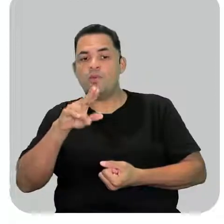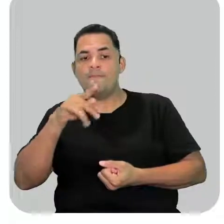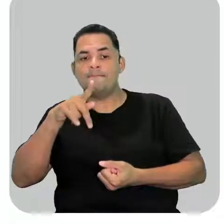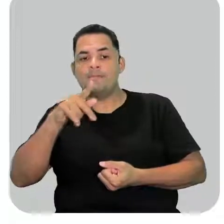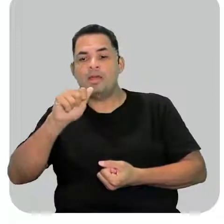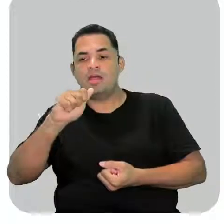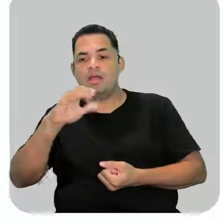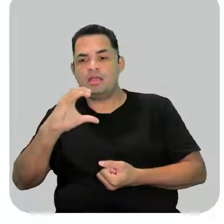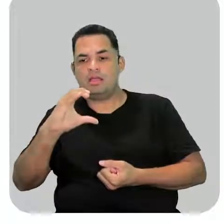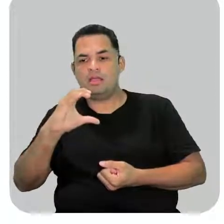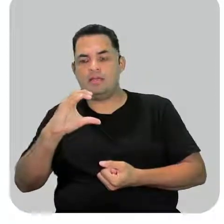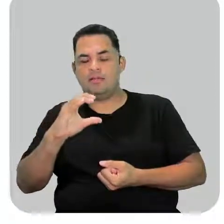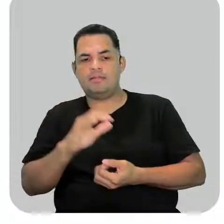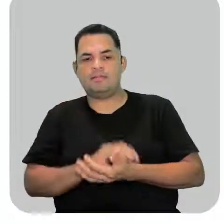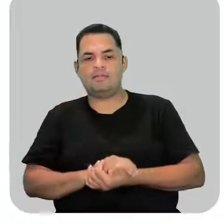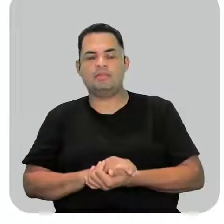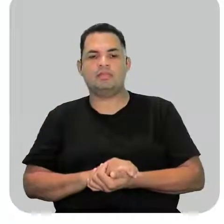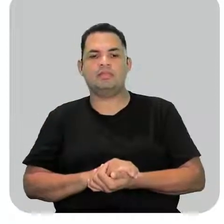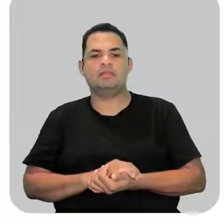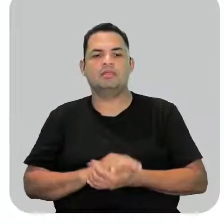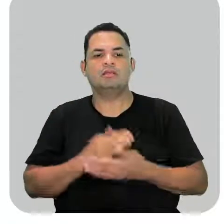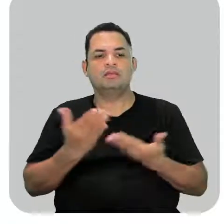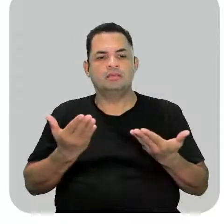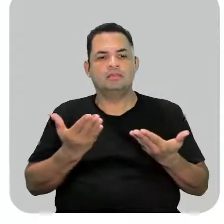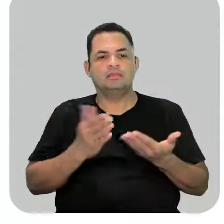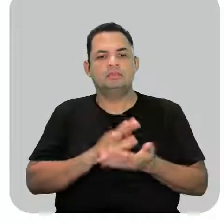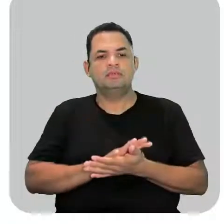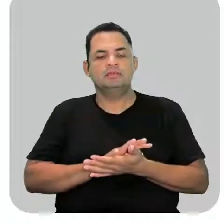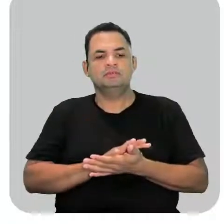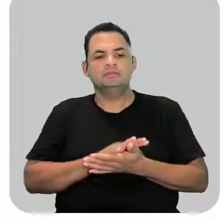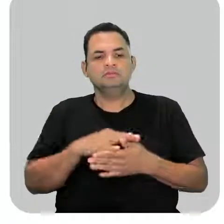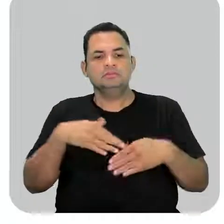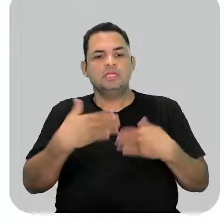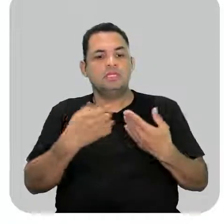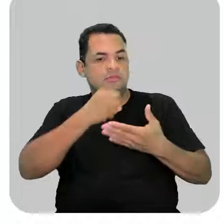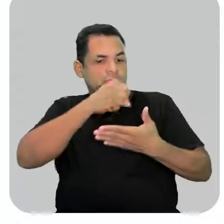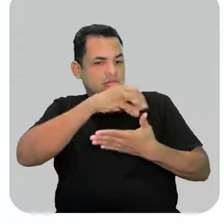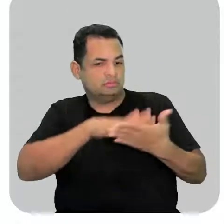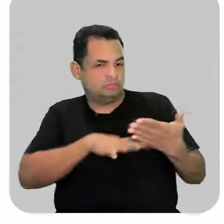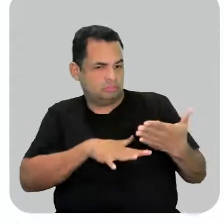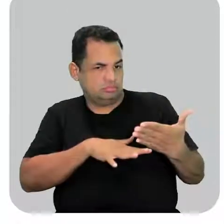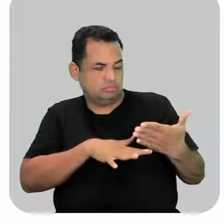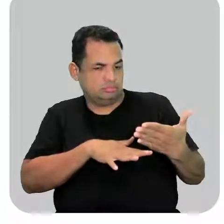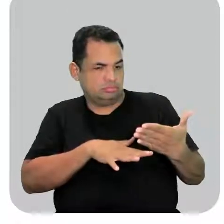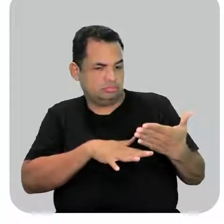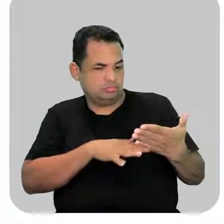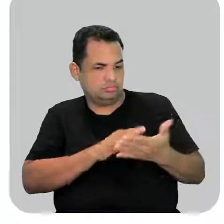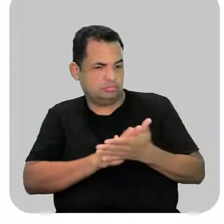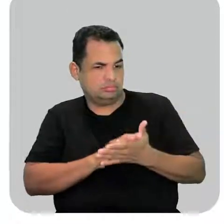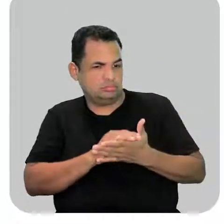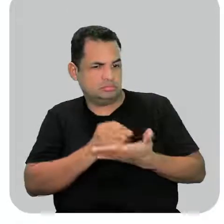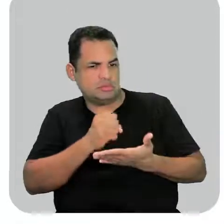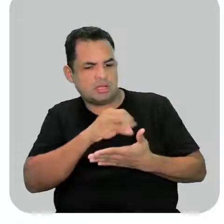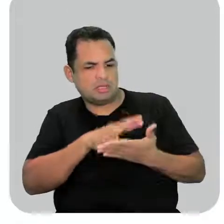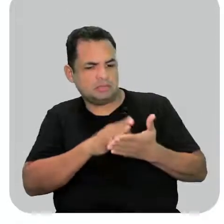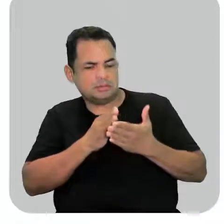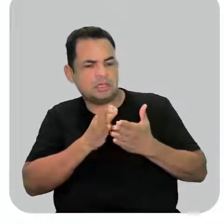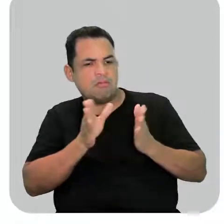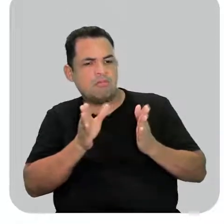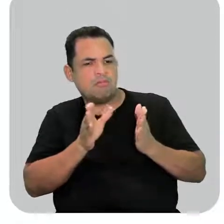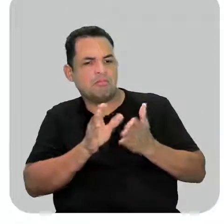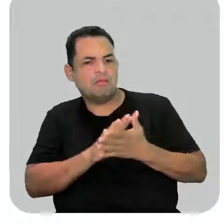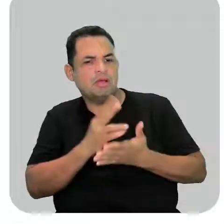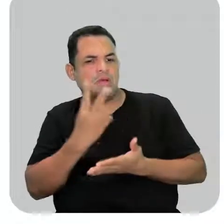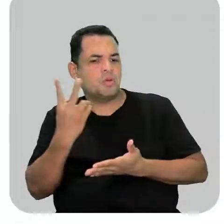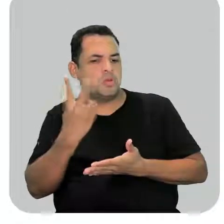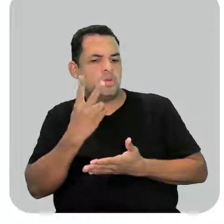duas maneiras. Na nossa avaliação e até mesmo nas nossas atividades, se for uma questão aberta, as duas